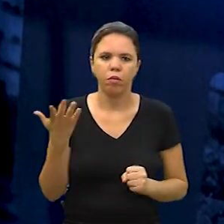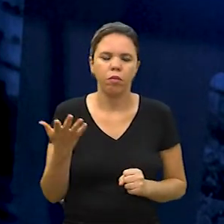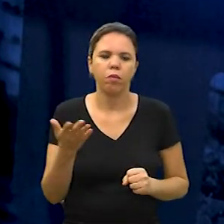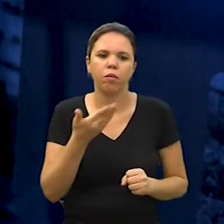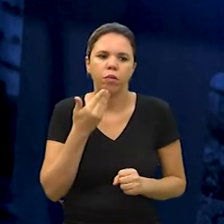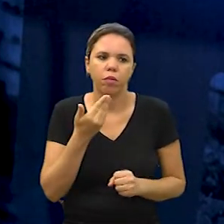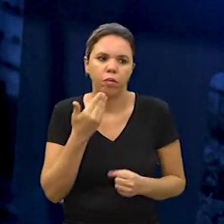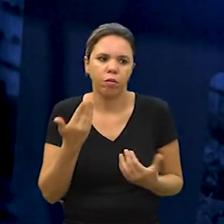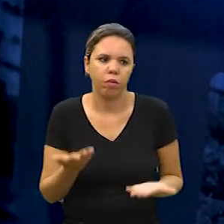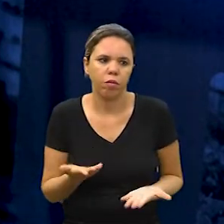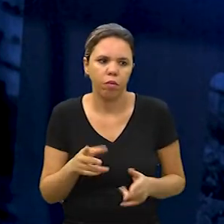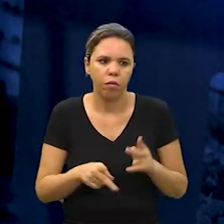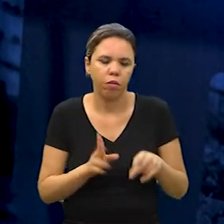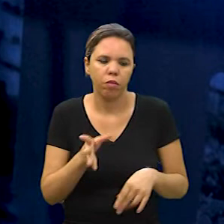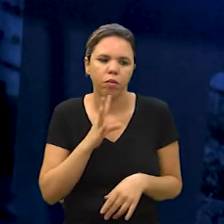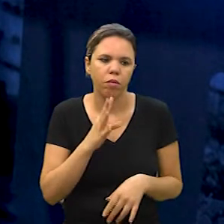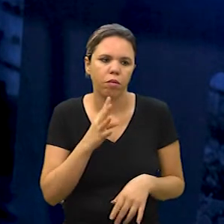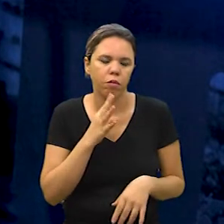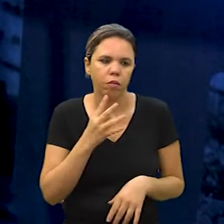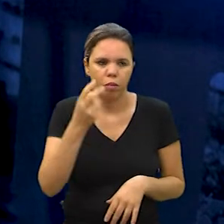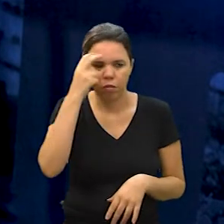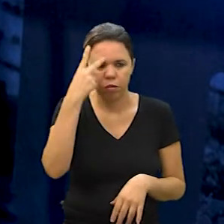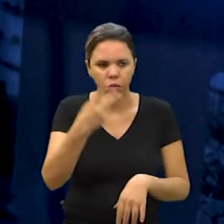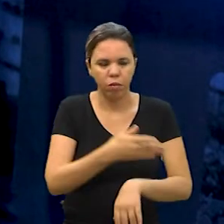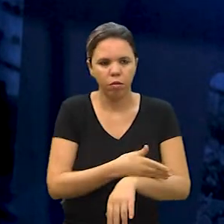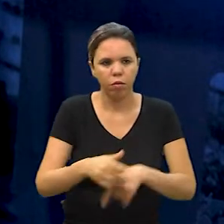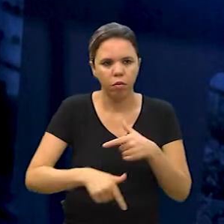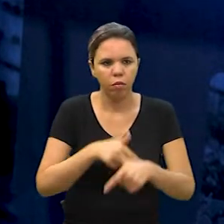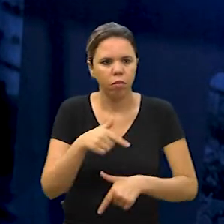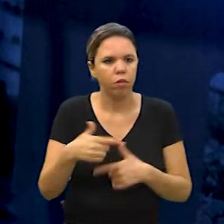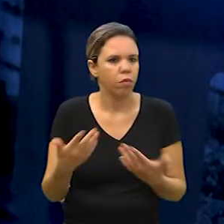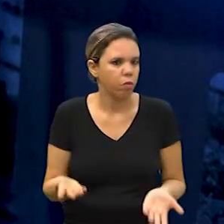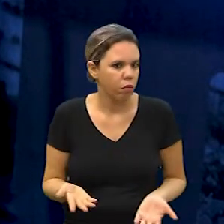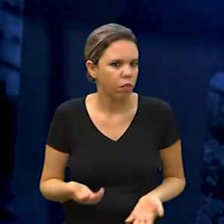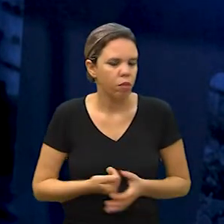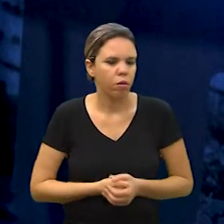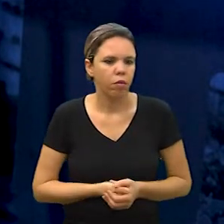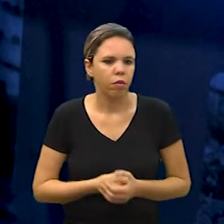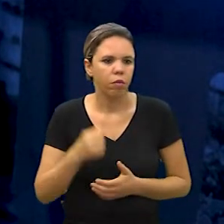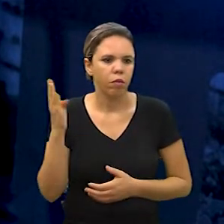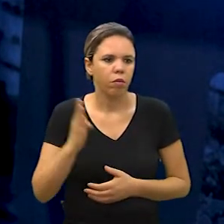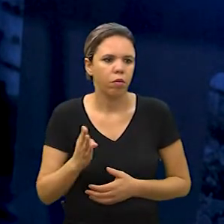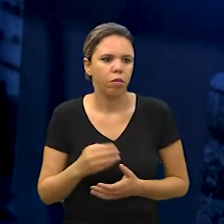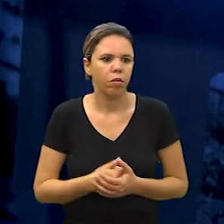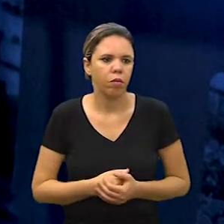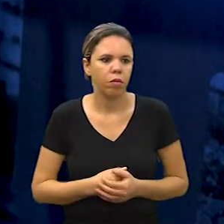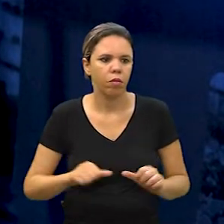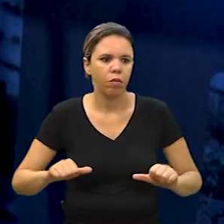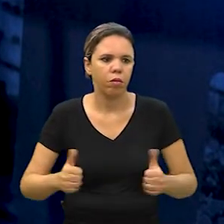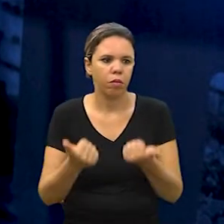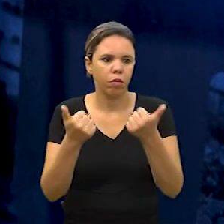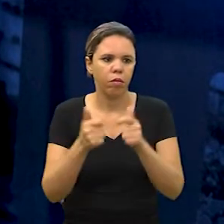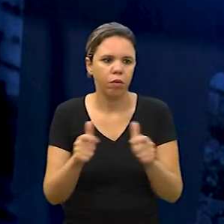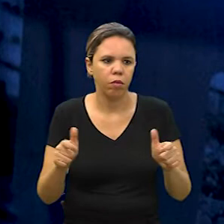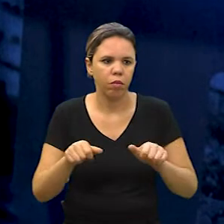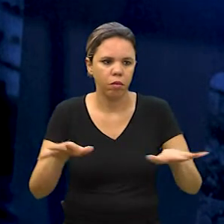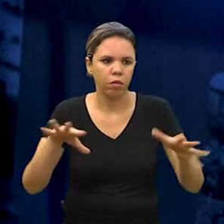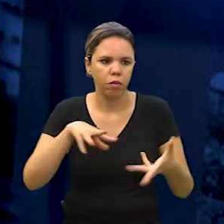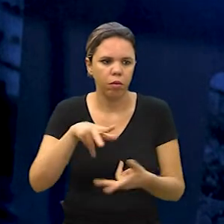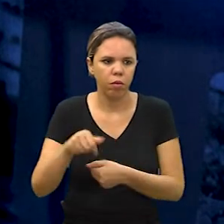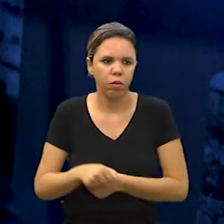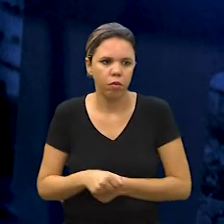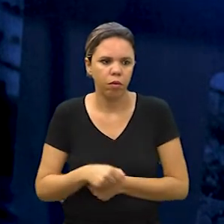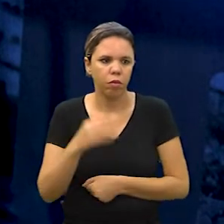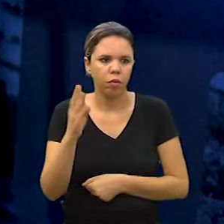mais fácil. Se a pessoa já conhece a tua cultura, como é que você trabalha, né? E o Brasil, o lado positivo, está espalhado pelo mundo. Então,